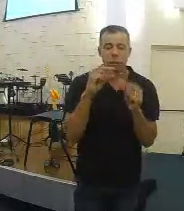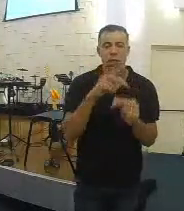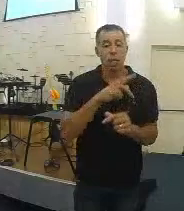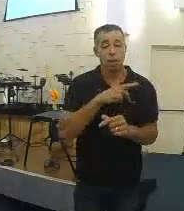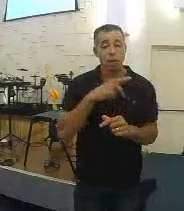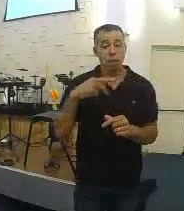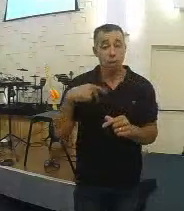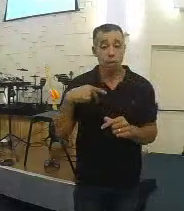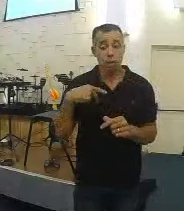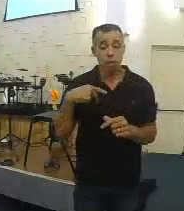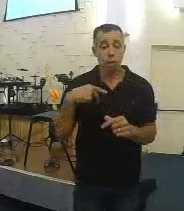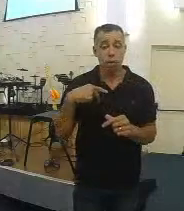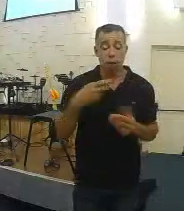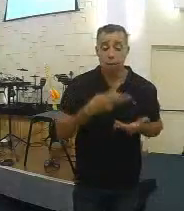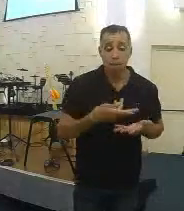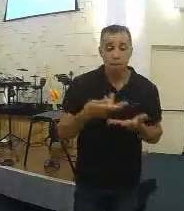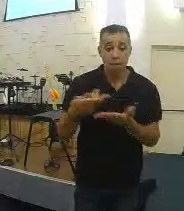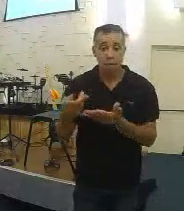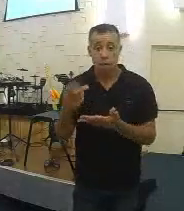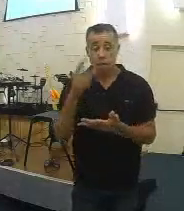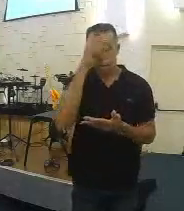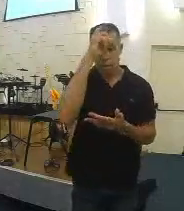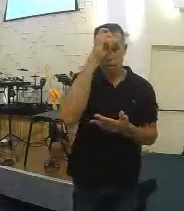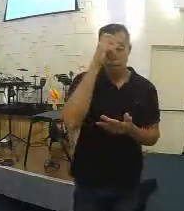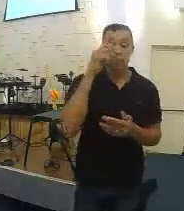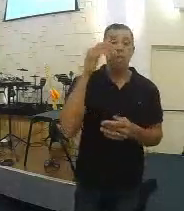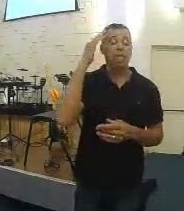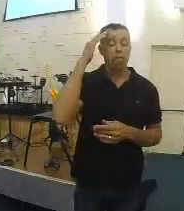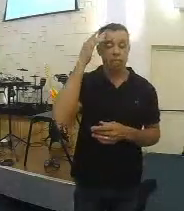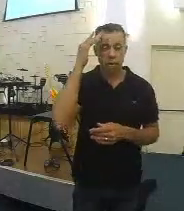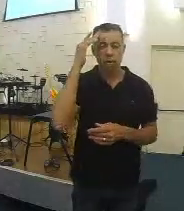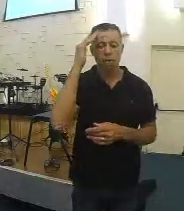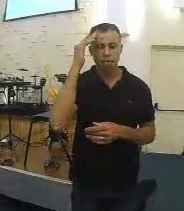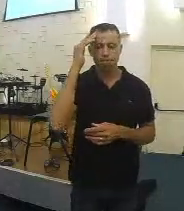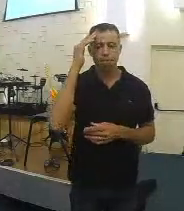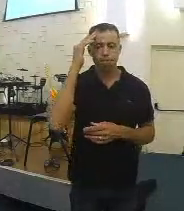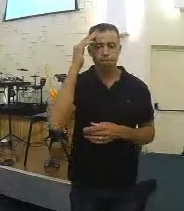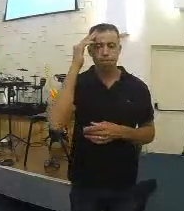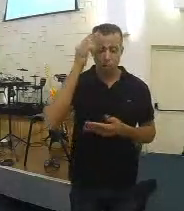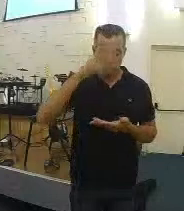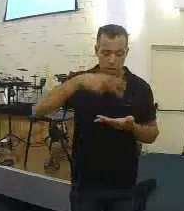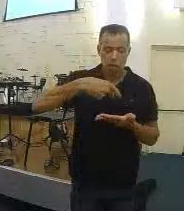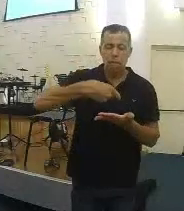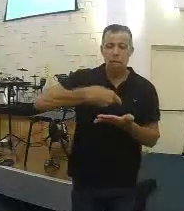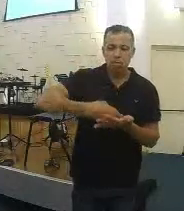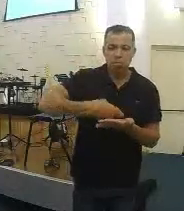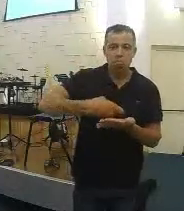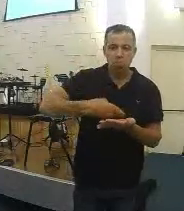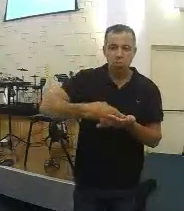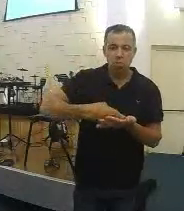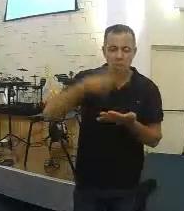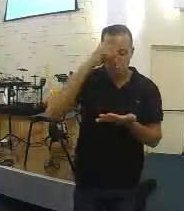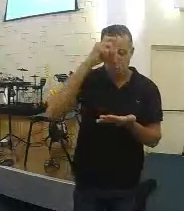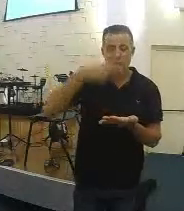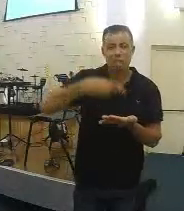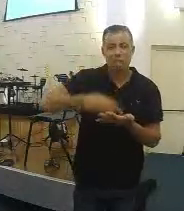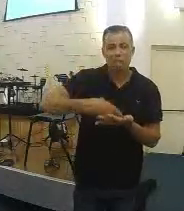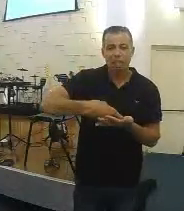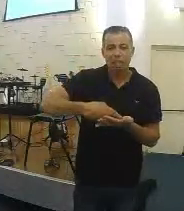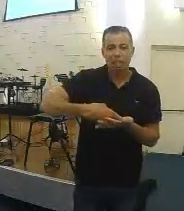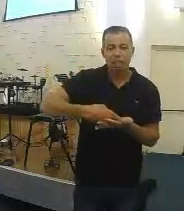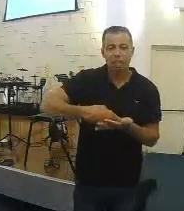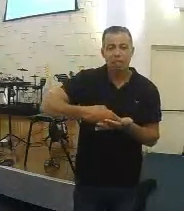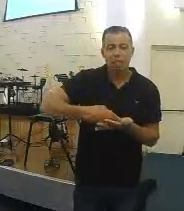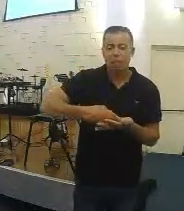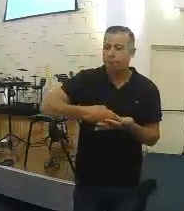muito hospitais, e pastores sabem, há pessoas nesse momento nos hospitais dizendo, com a